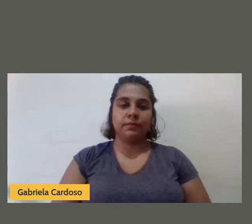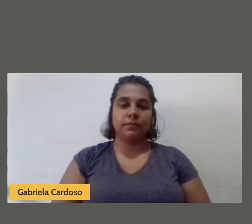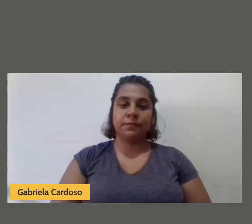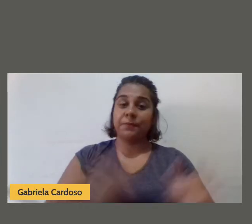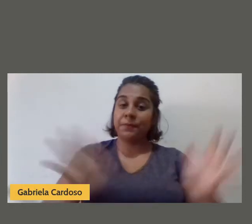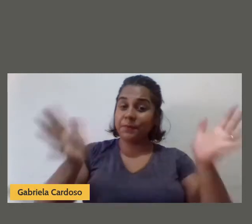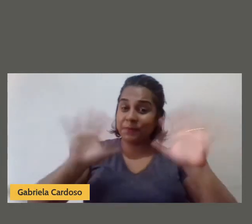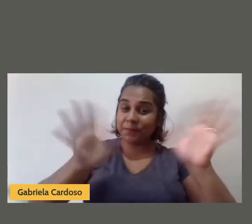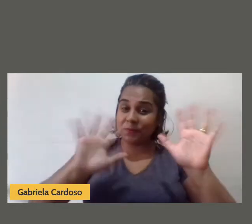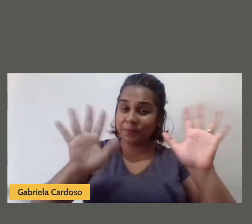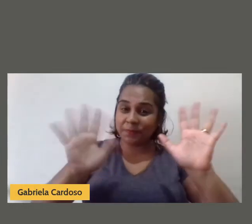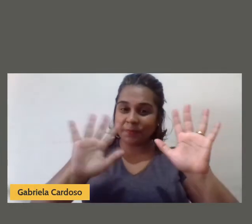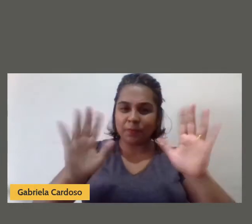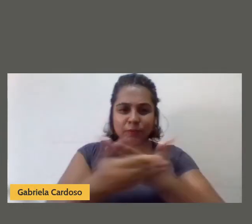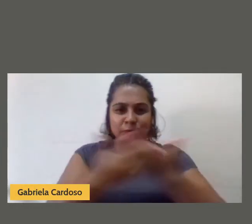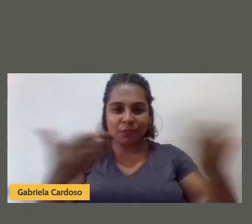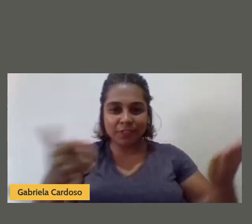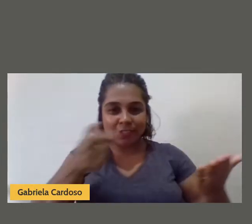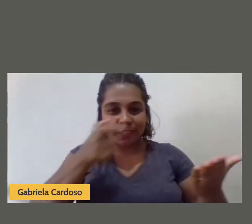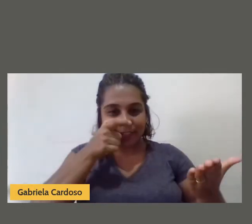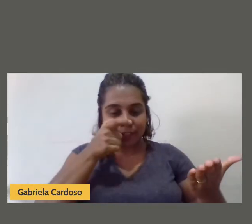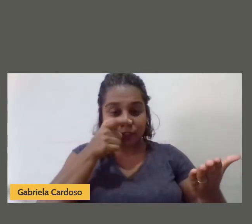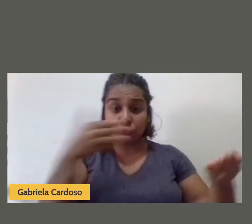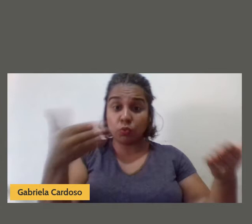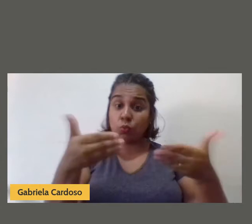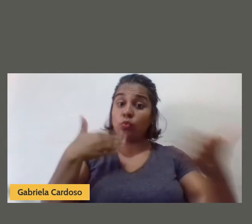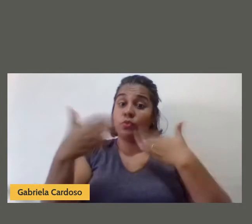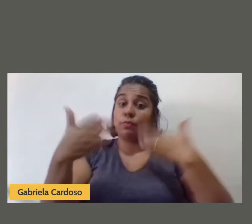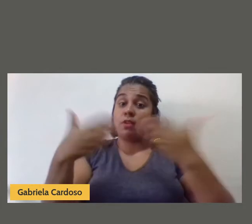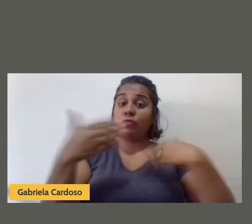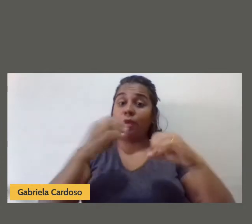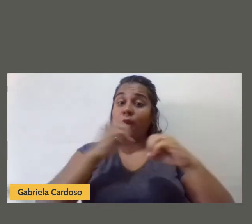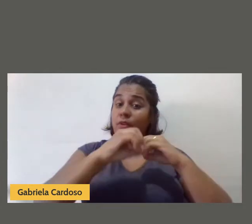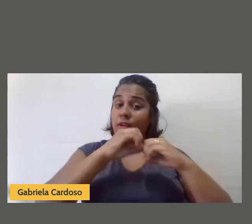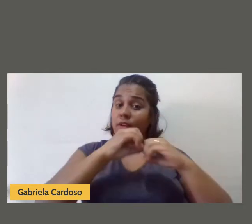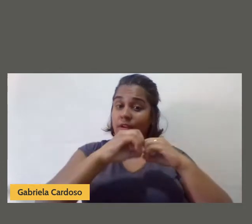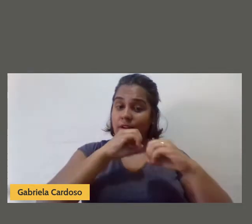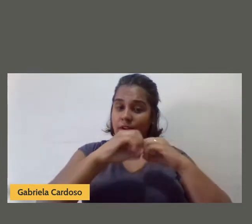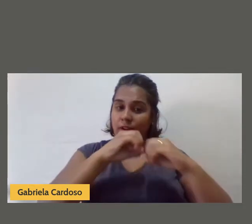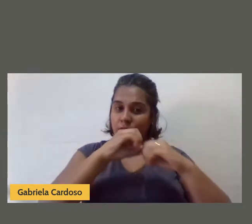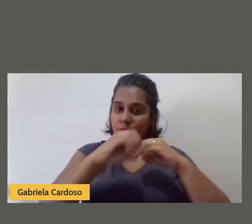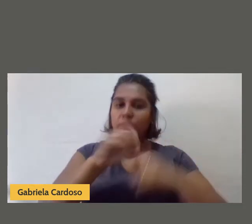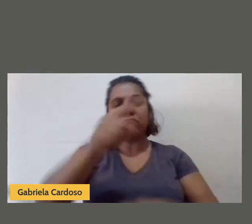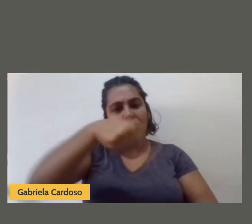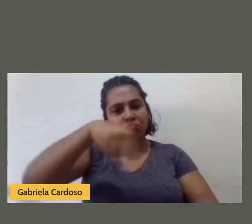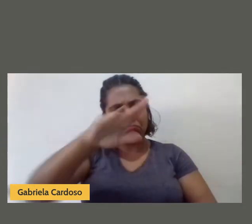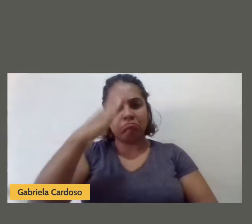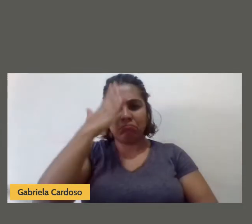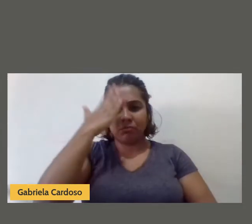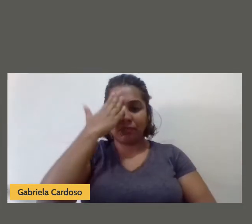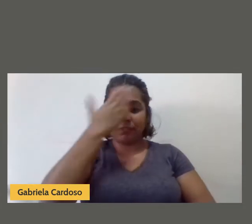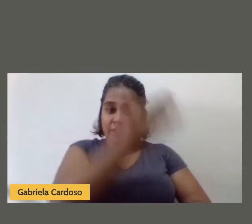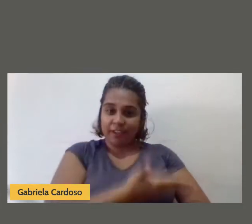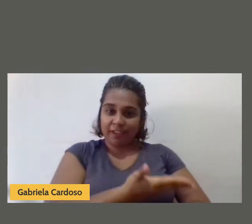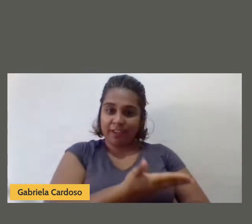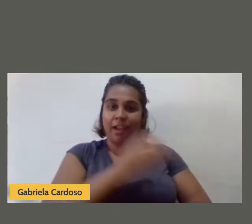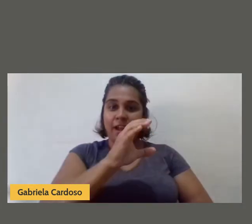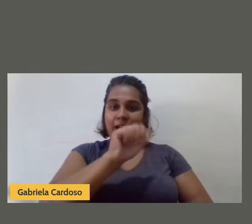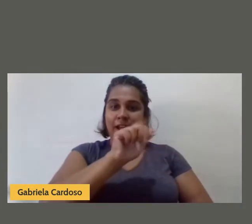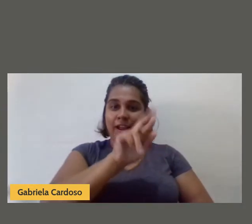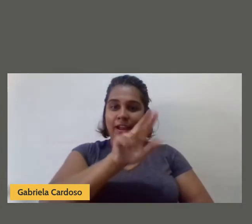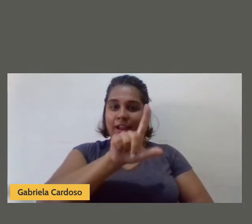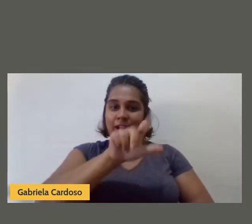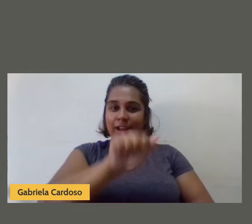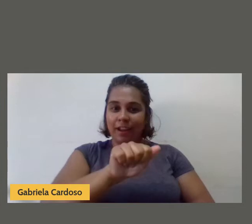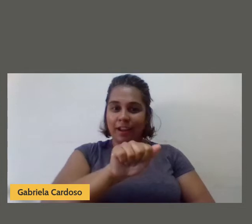Olá, todo mundo assistindo o nosso bate-papo Carlotas. Para quem já sabe, eu sou a Carla, essa aqui é a Juno, que